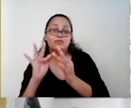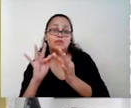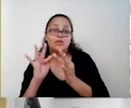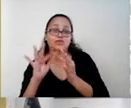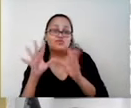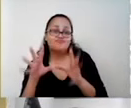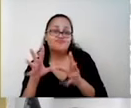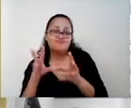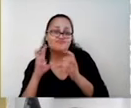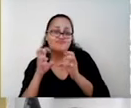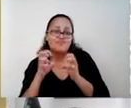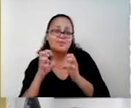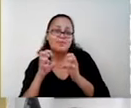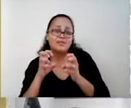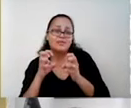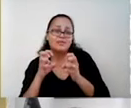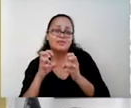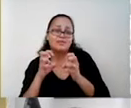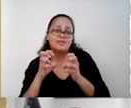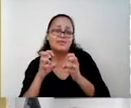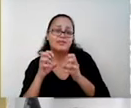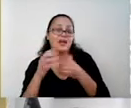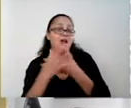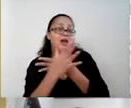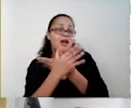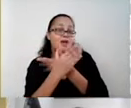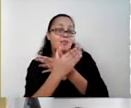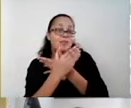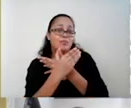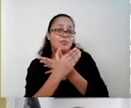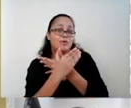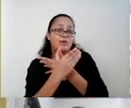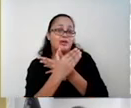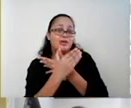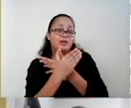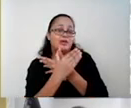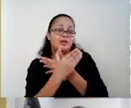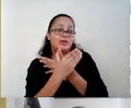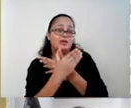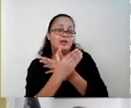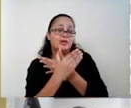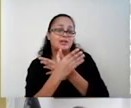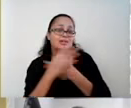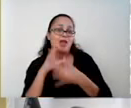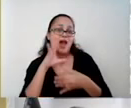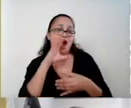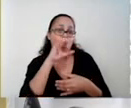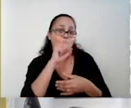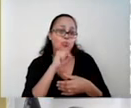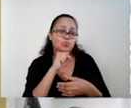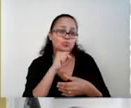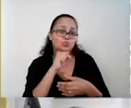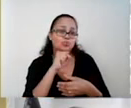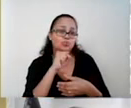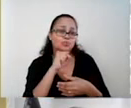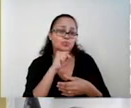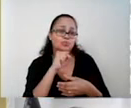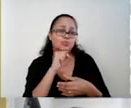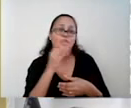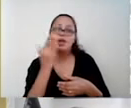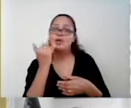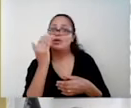presa. Nessa figura ela está prendendo uma borboleta e com o seu aparelho bucal mastigador está devorando essa